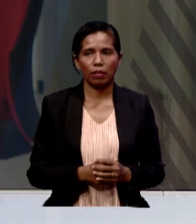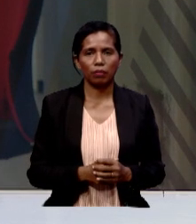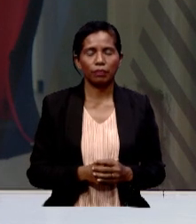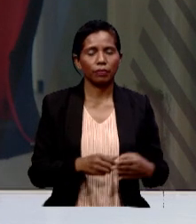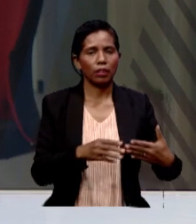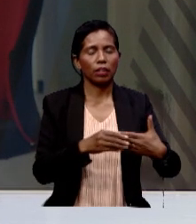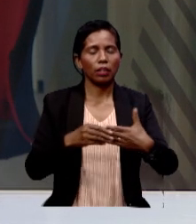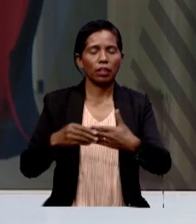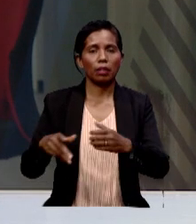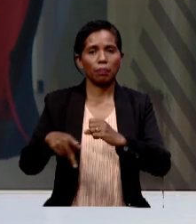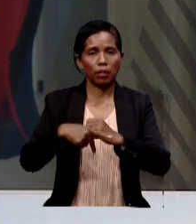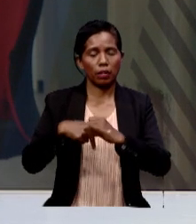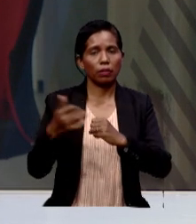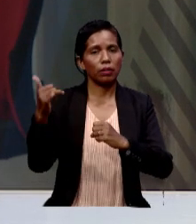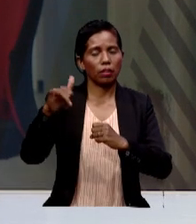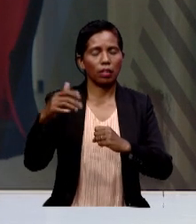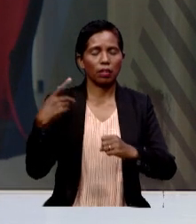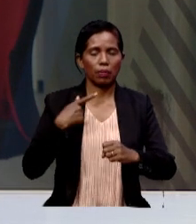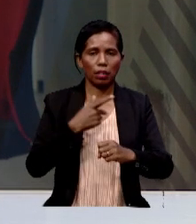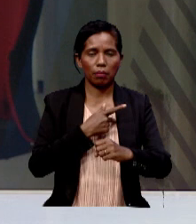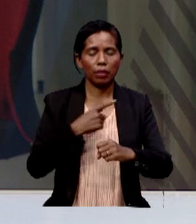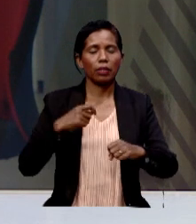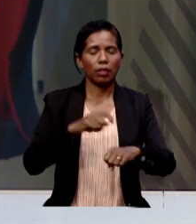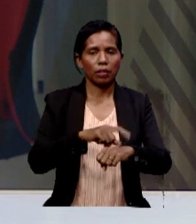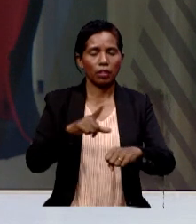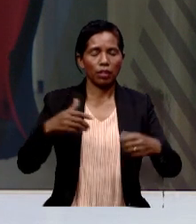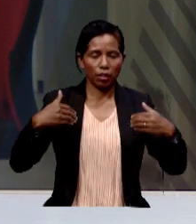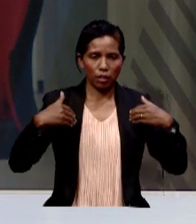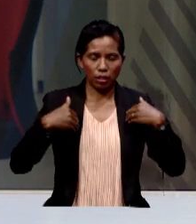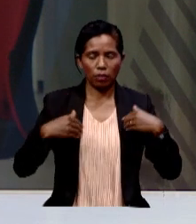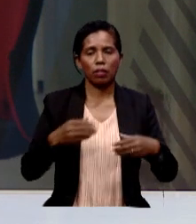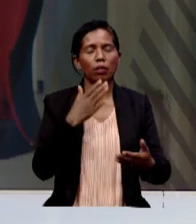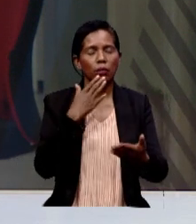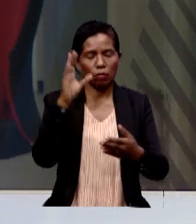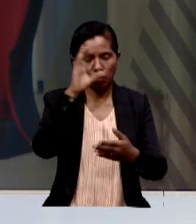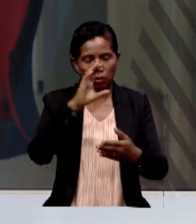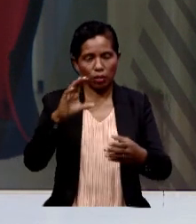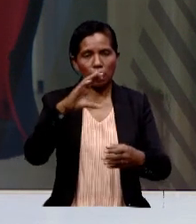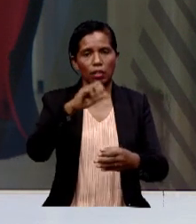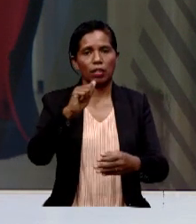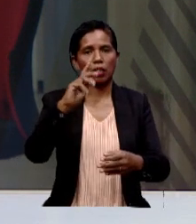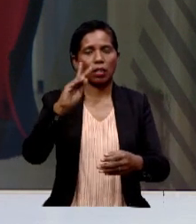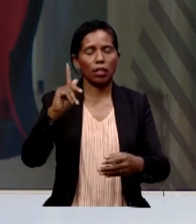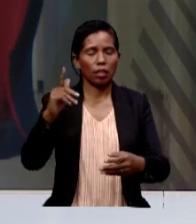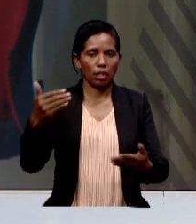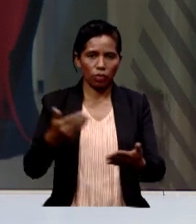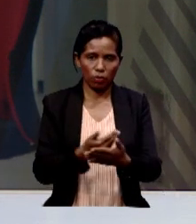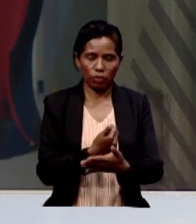Líder bancada Sira e o Parlamento Nacional e a ONU consenso ou de buca solução para o comissário Fong Kak.